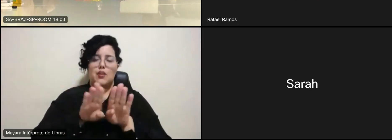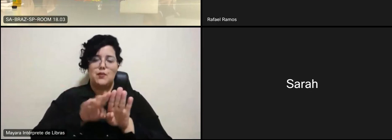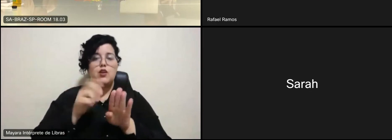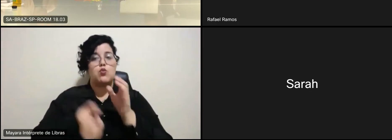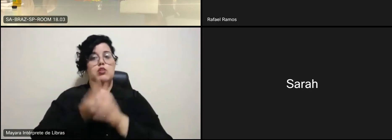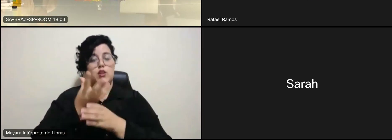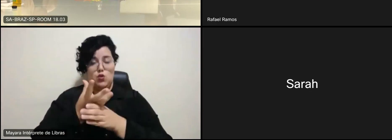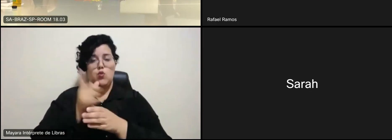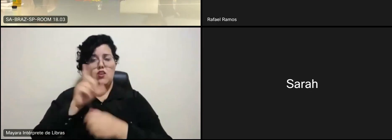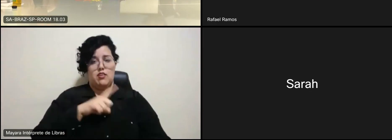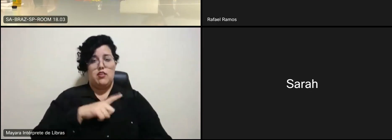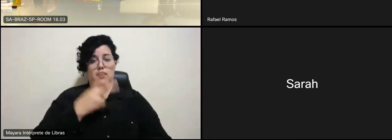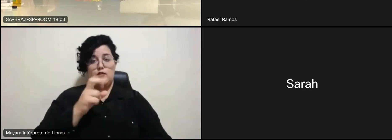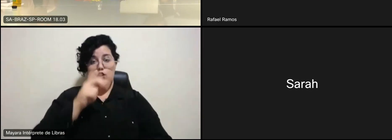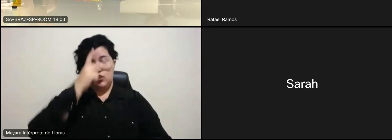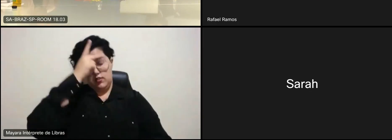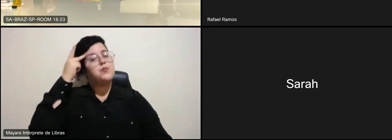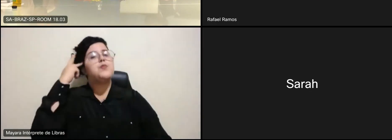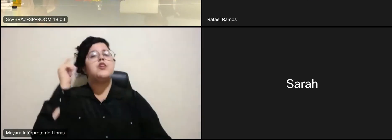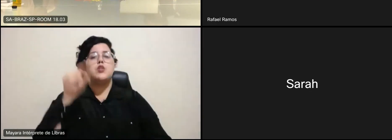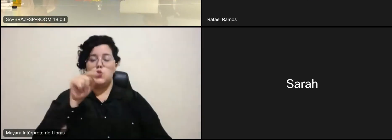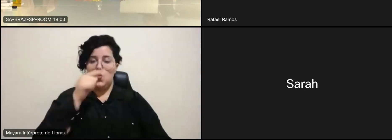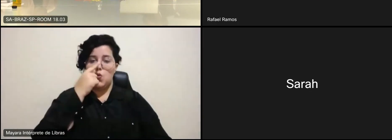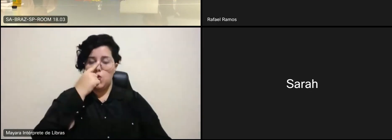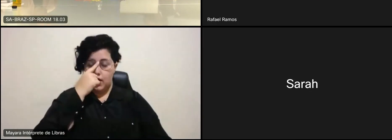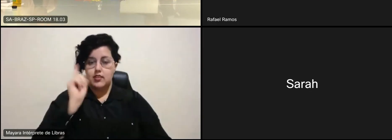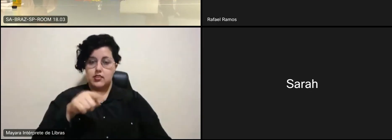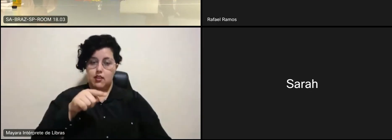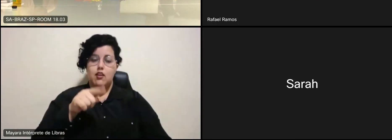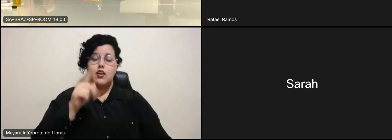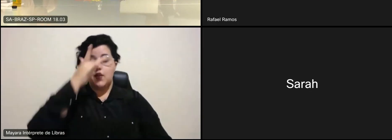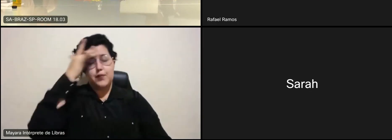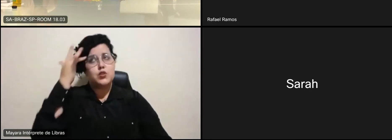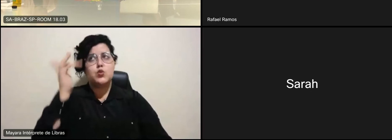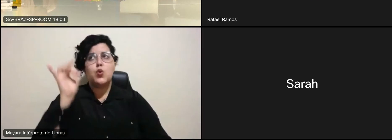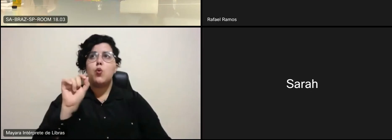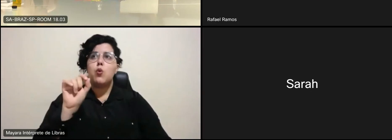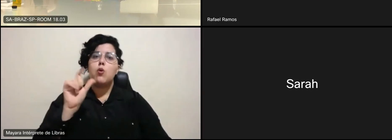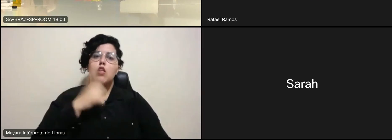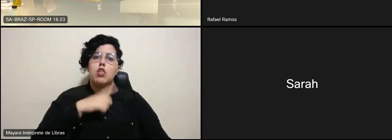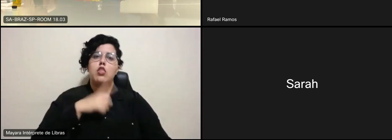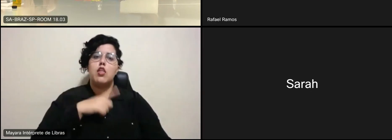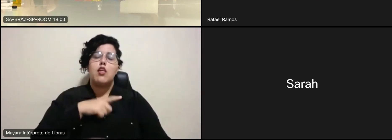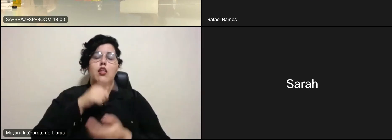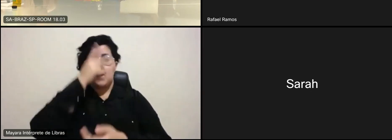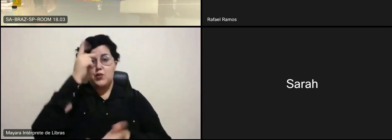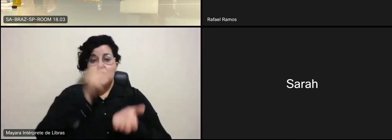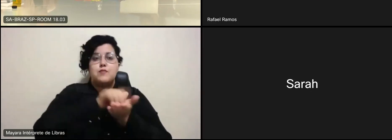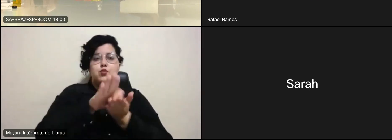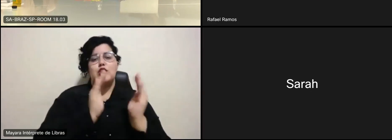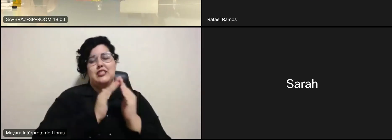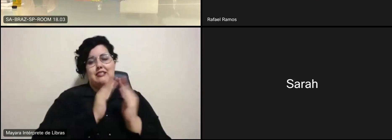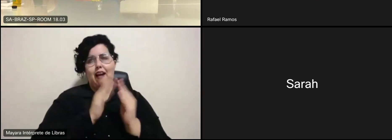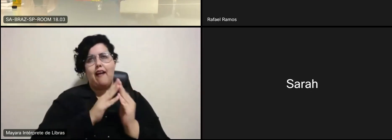Acho que são 20 pessoas ali que a casa vai poder atender. São as pessoas que são expulsas de casa, que são vulneráveis,